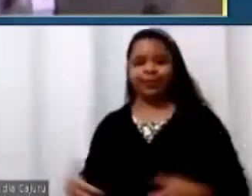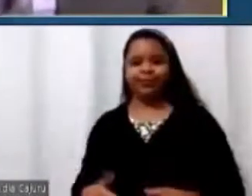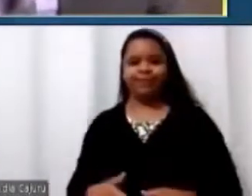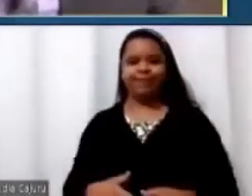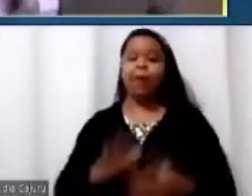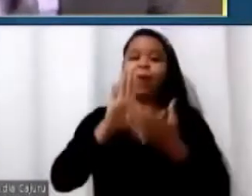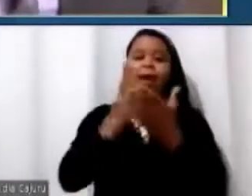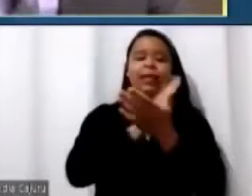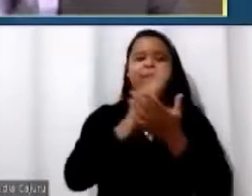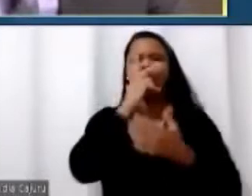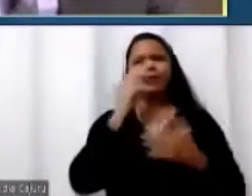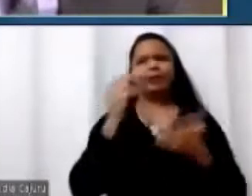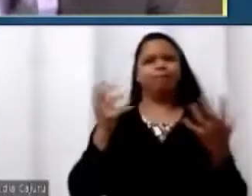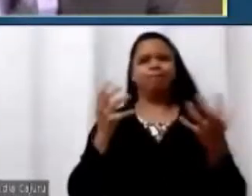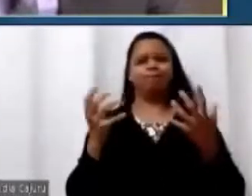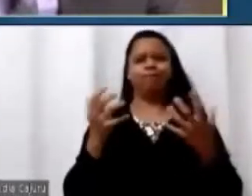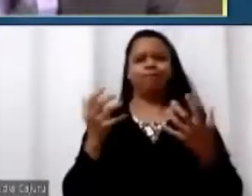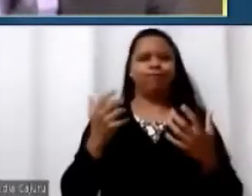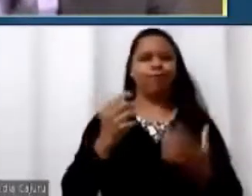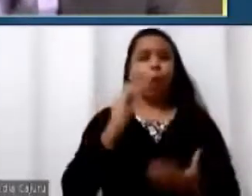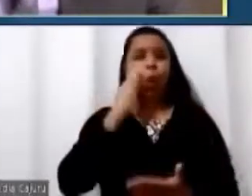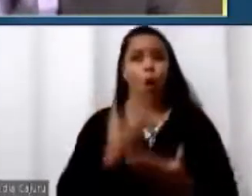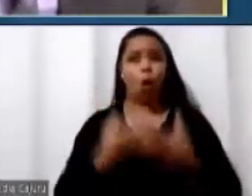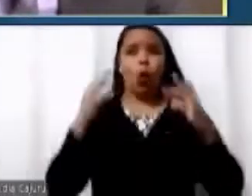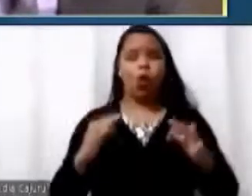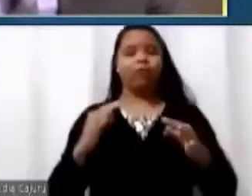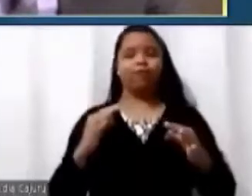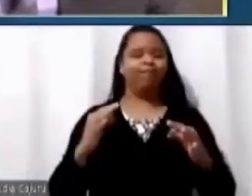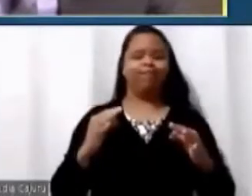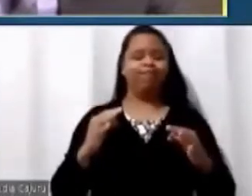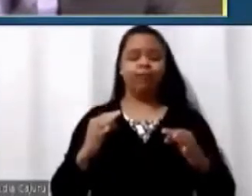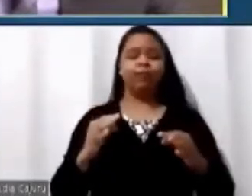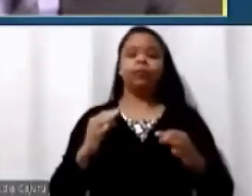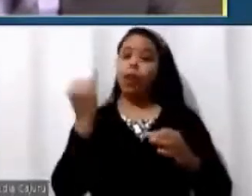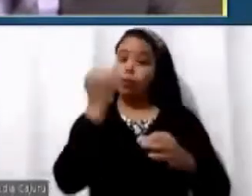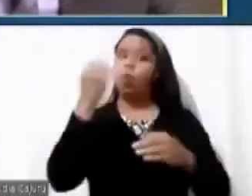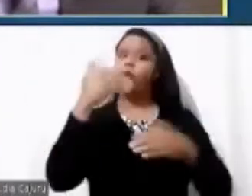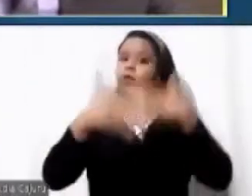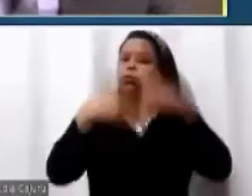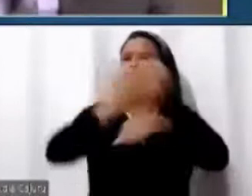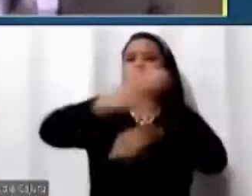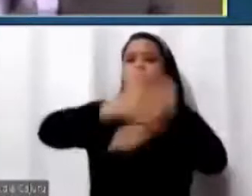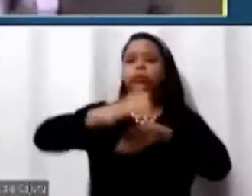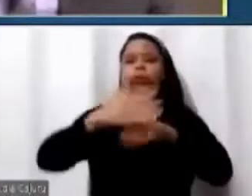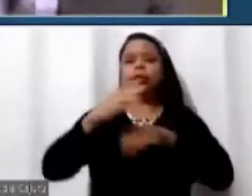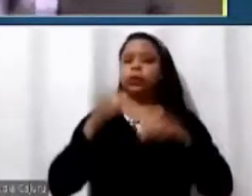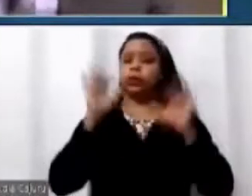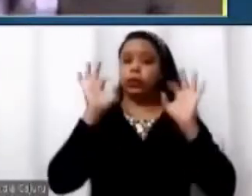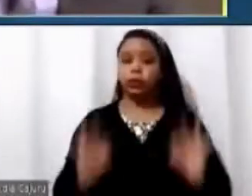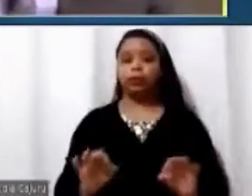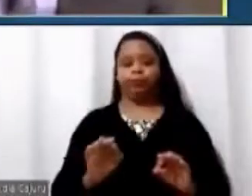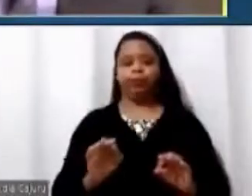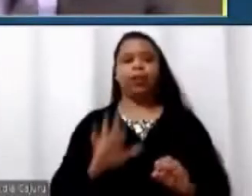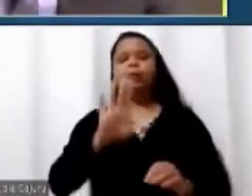os protocolos a serem utilizados, esse termo se torna mais importante ainda. E qual que é a segurança jurídica disso? Por